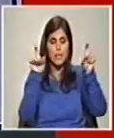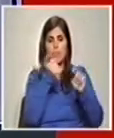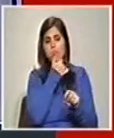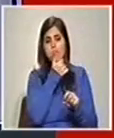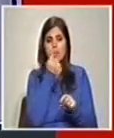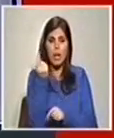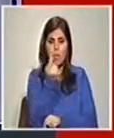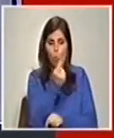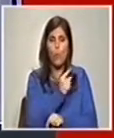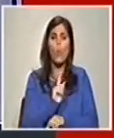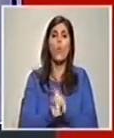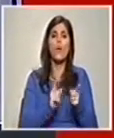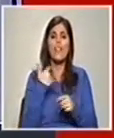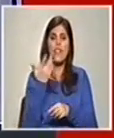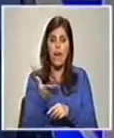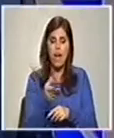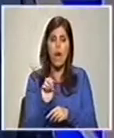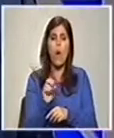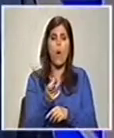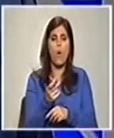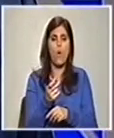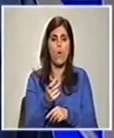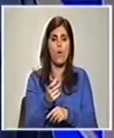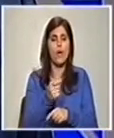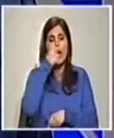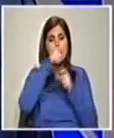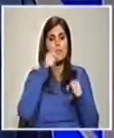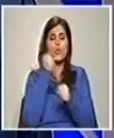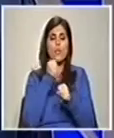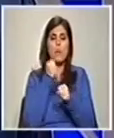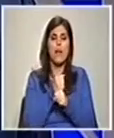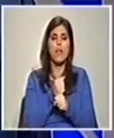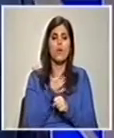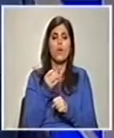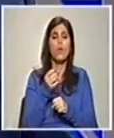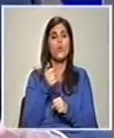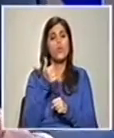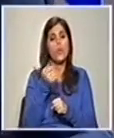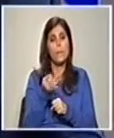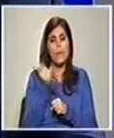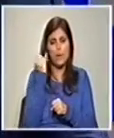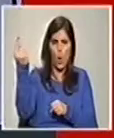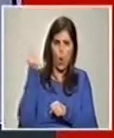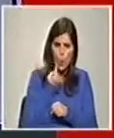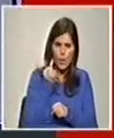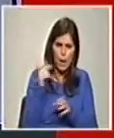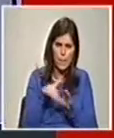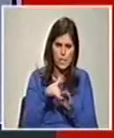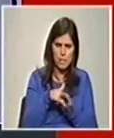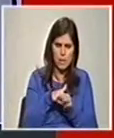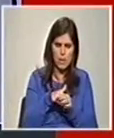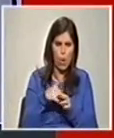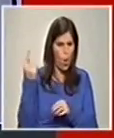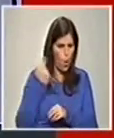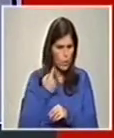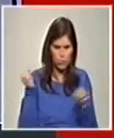um aquilo que dá ou o facto das pessoas trabalharem no BPI? Também fica ao critério. Obrigas de alguma forma a participarem nessa...